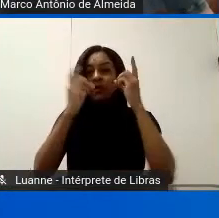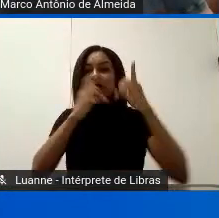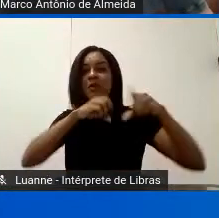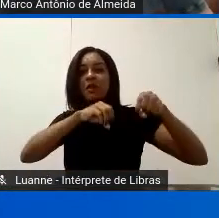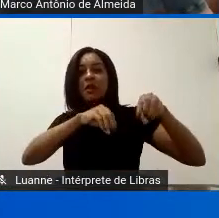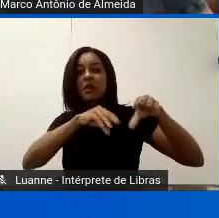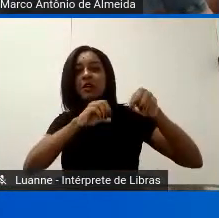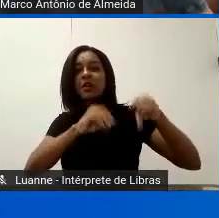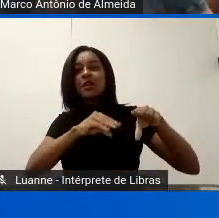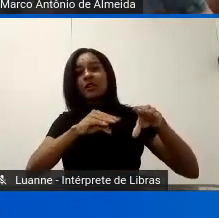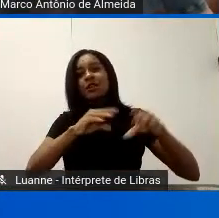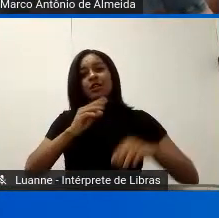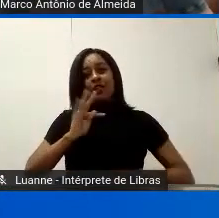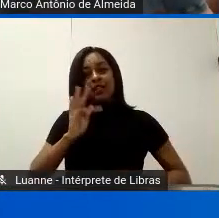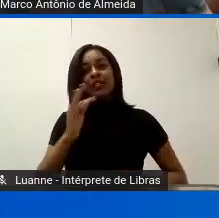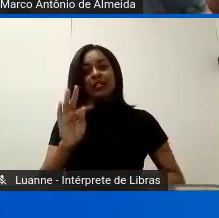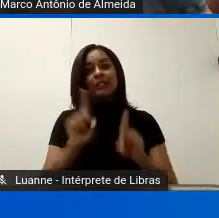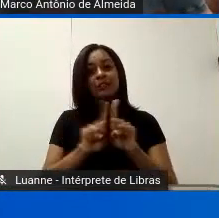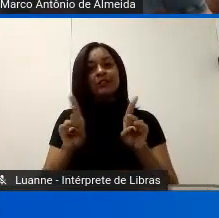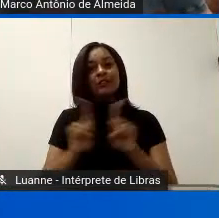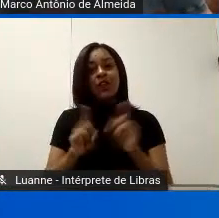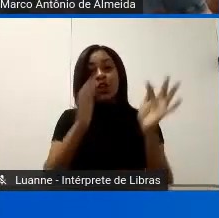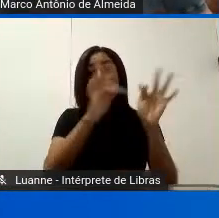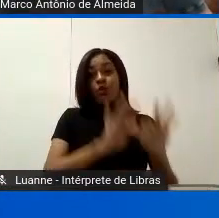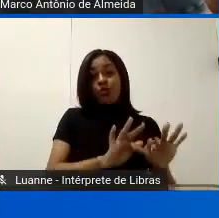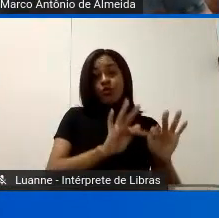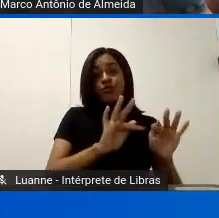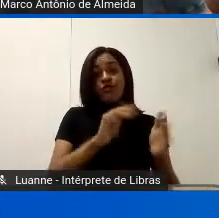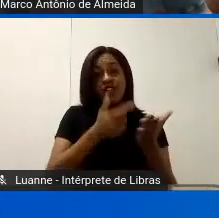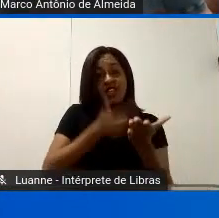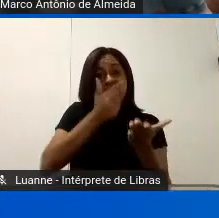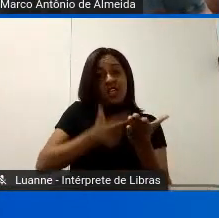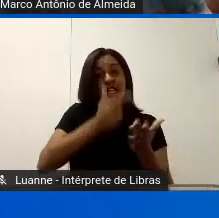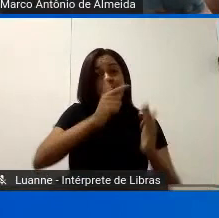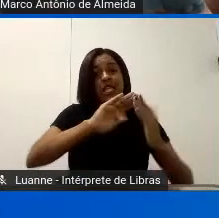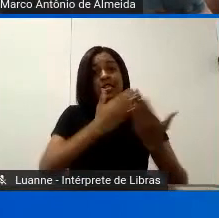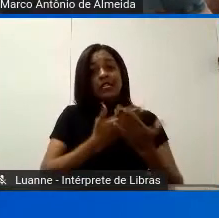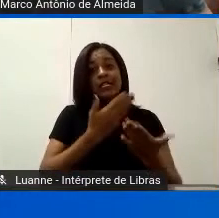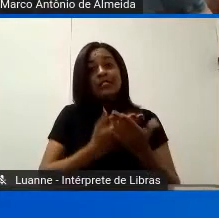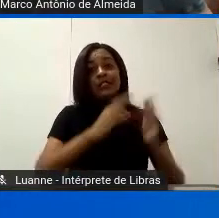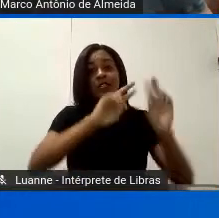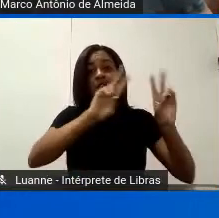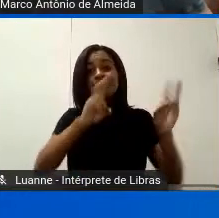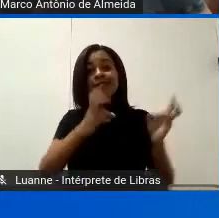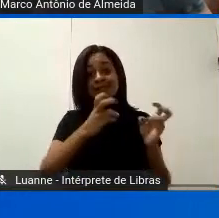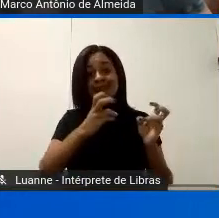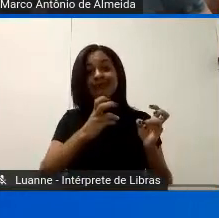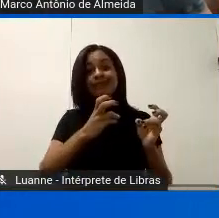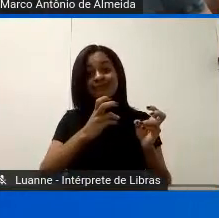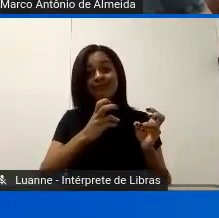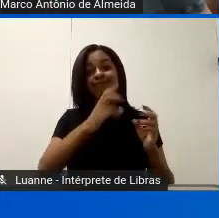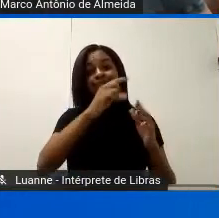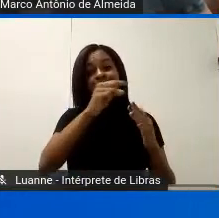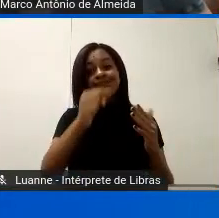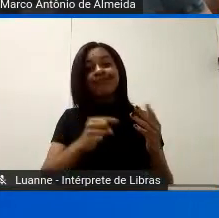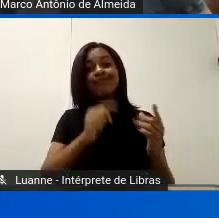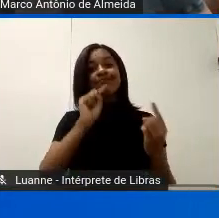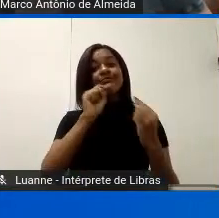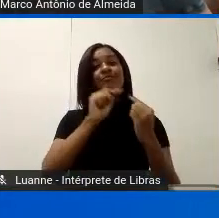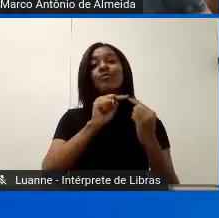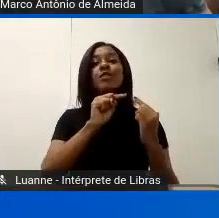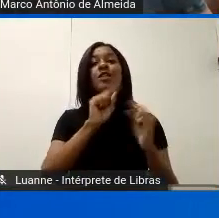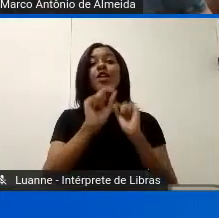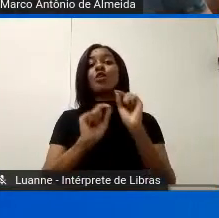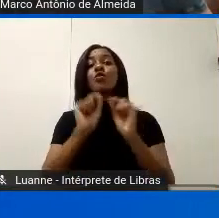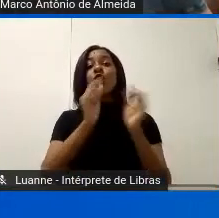e que tem um livro chamado o fim da escola e esse livro possui um título dúbio de propósito né porque é o fim enquanto